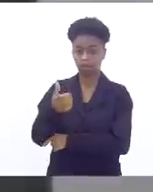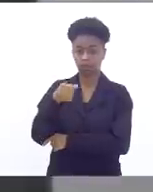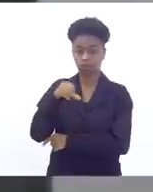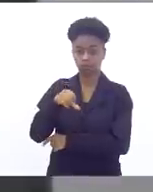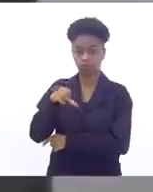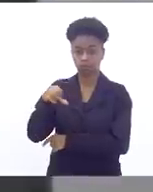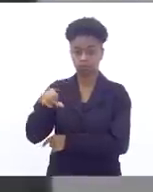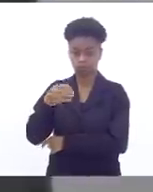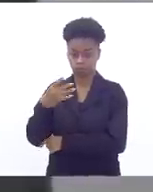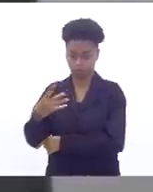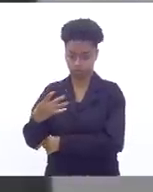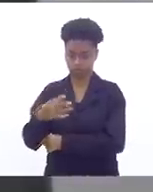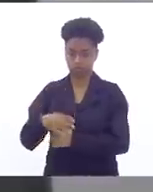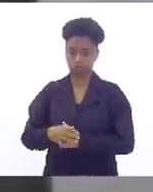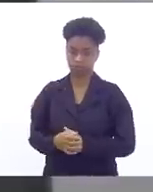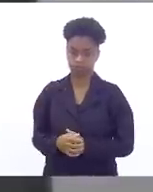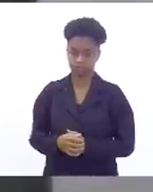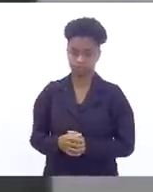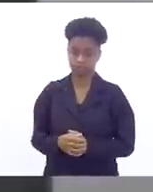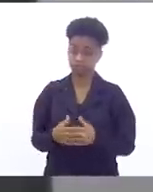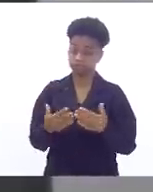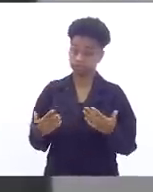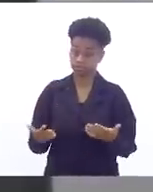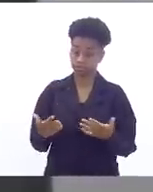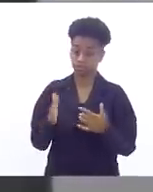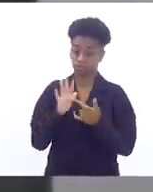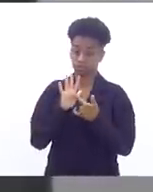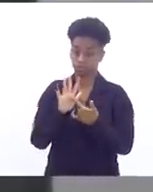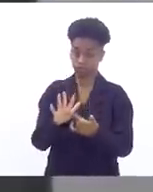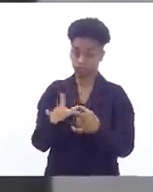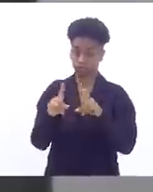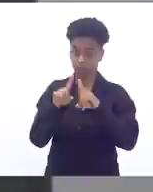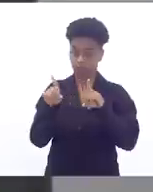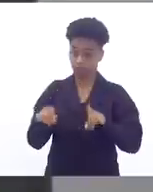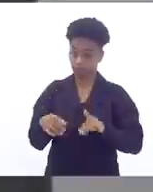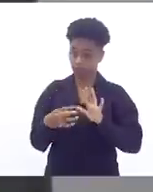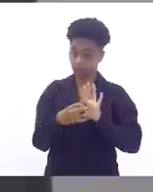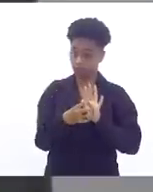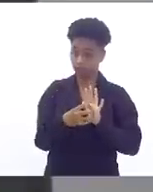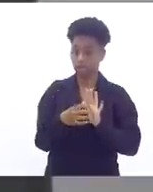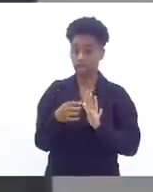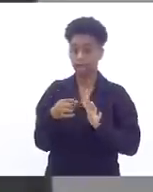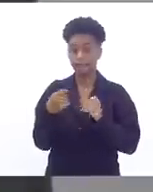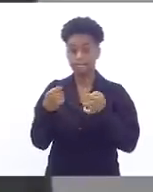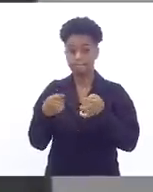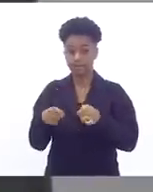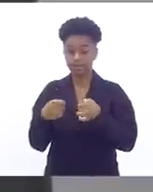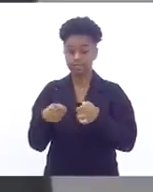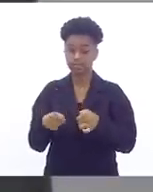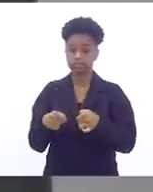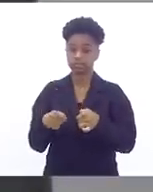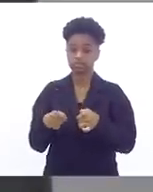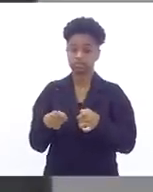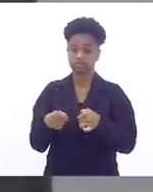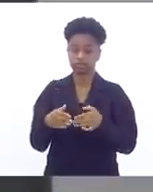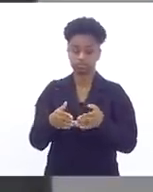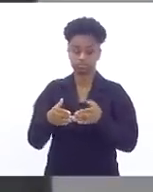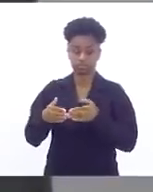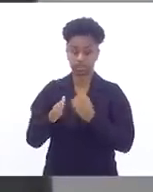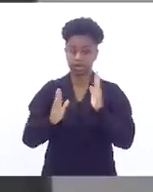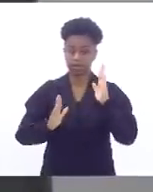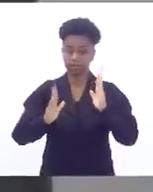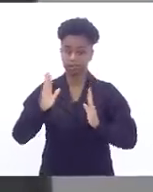1994 então eles estão dizendo aqui que o servidor É tem que renunciar a um período